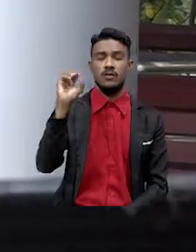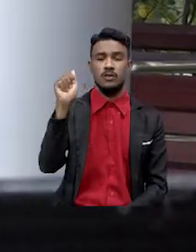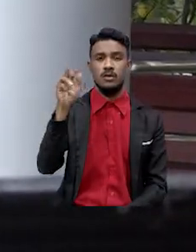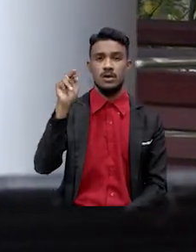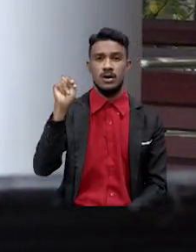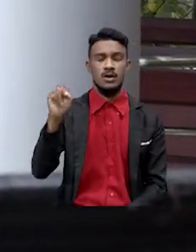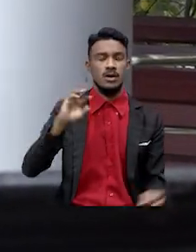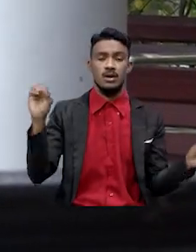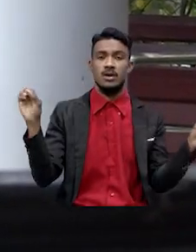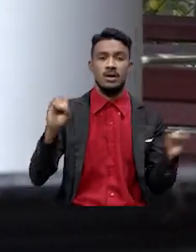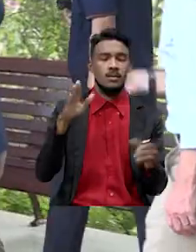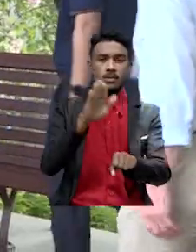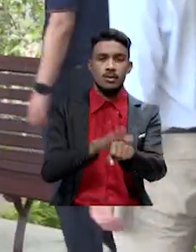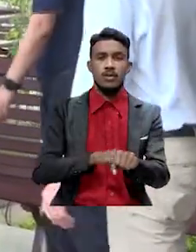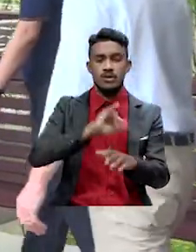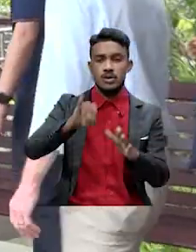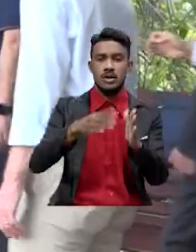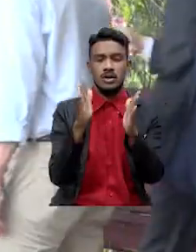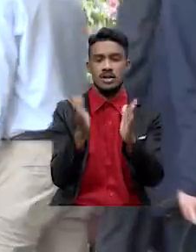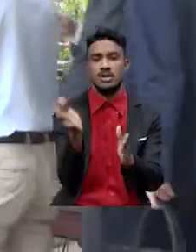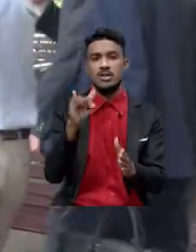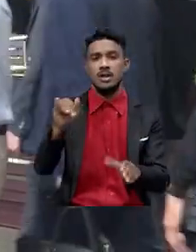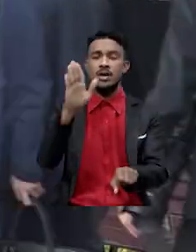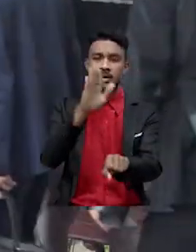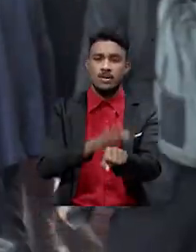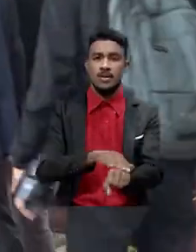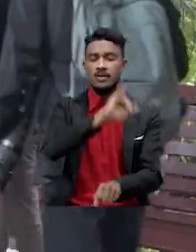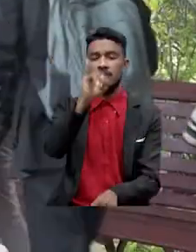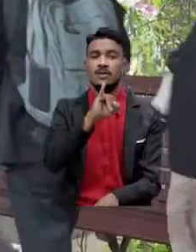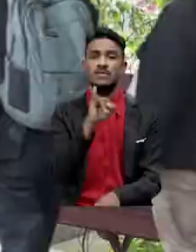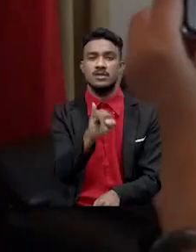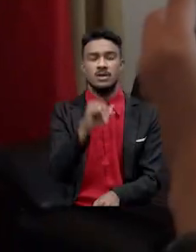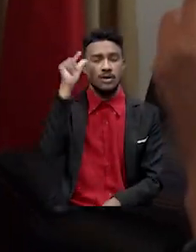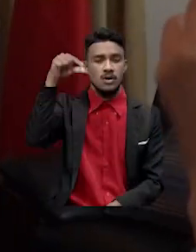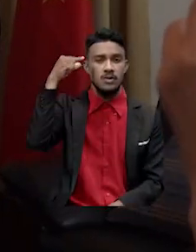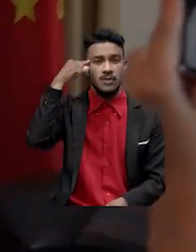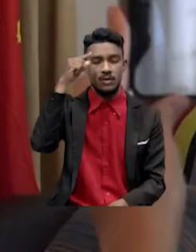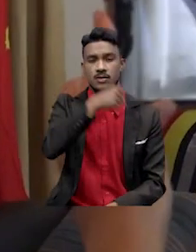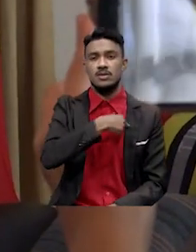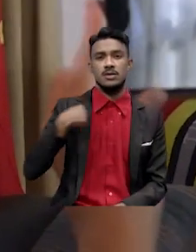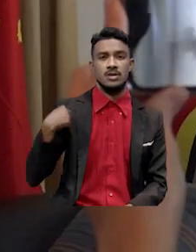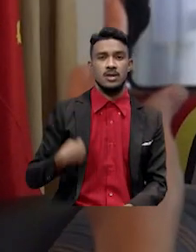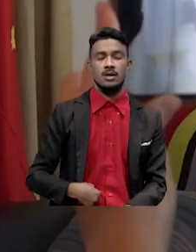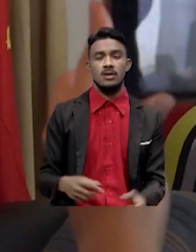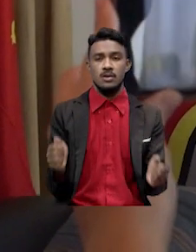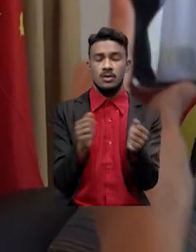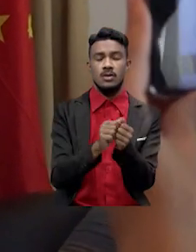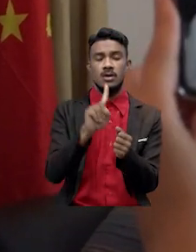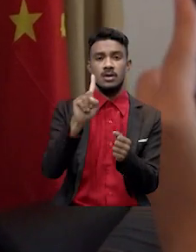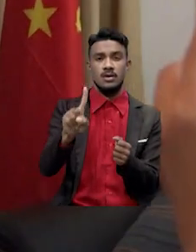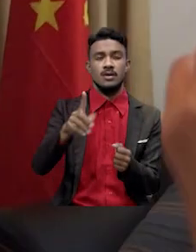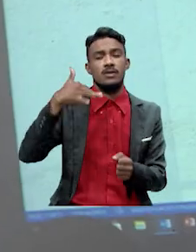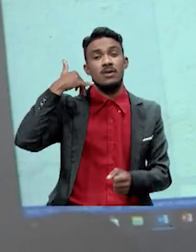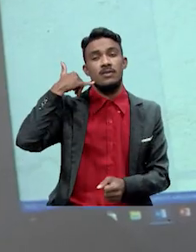a jornalista CIR a halo entrevista, também baseia para regulamento e protocolo governante sinanian. Relações da NE via